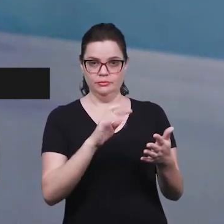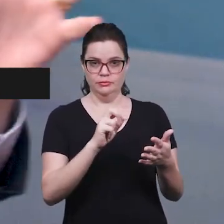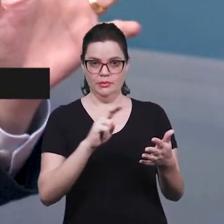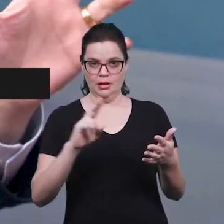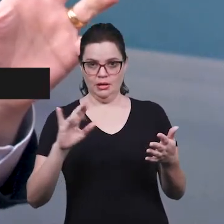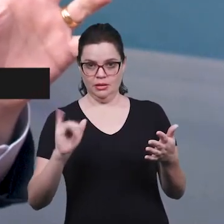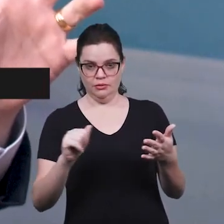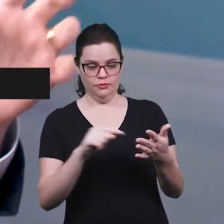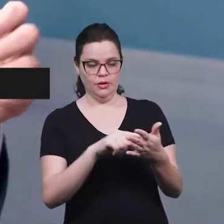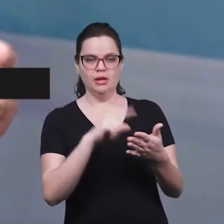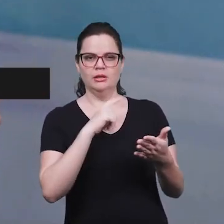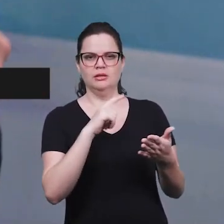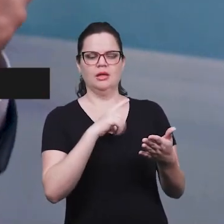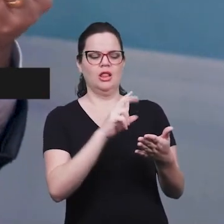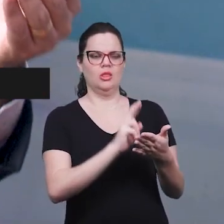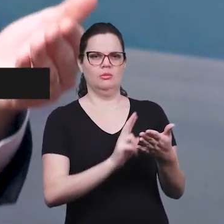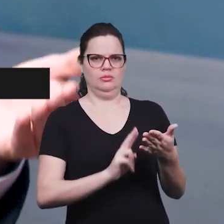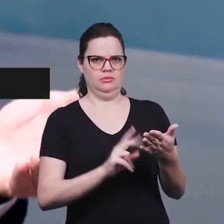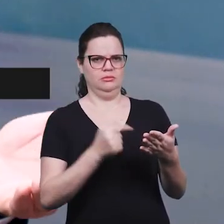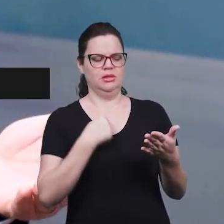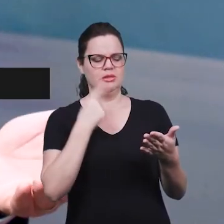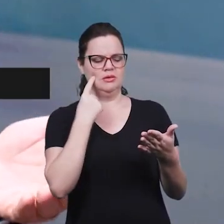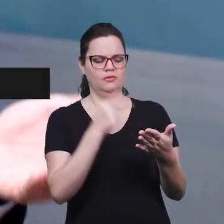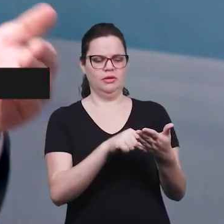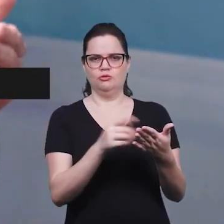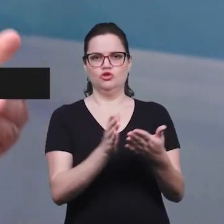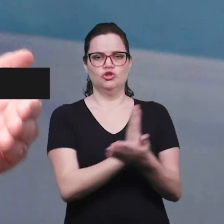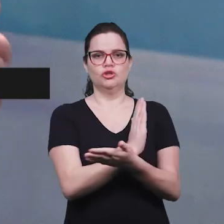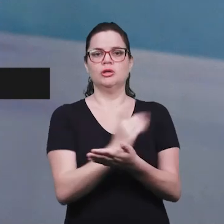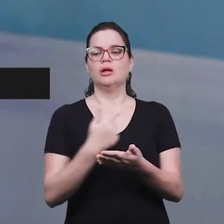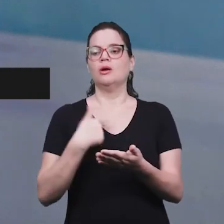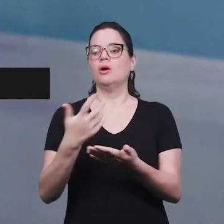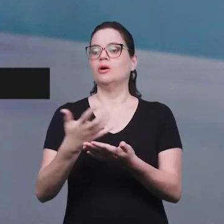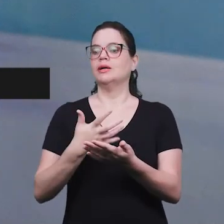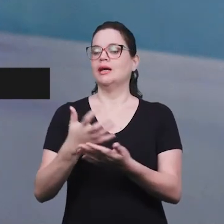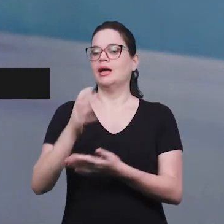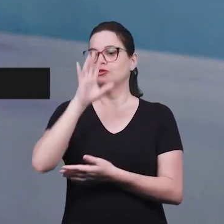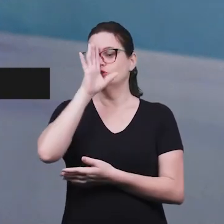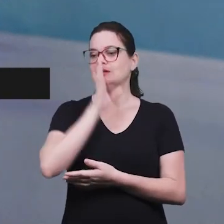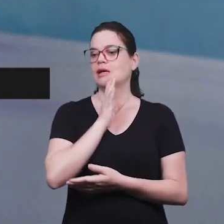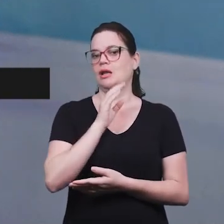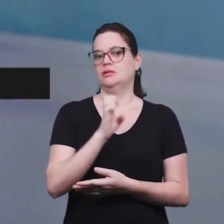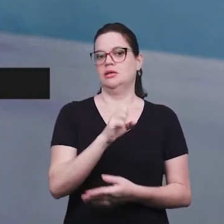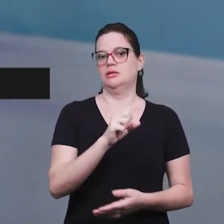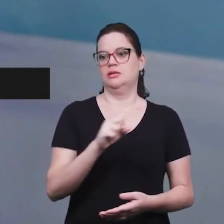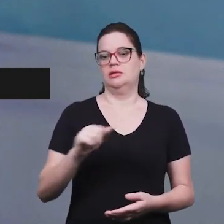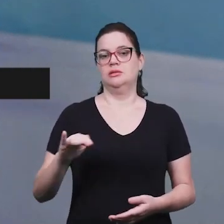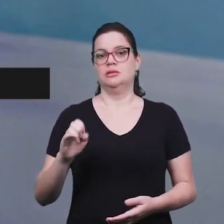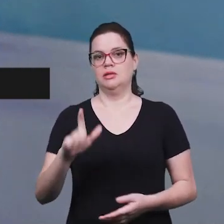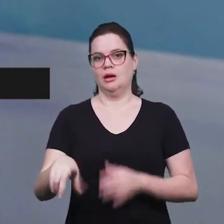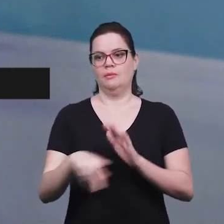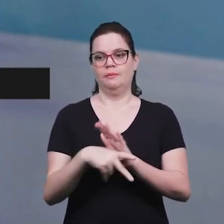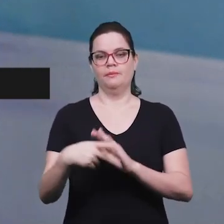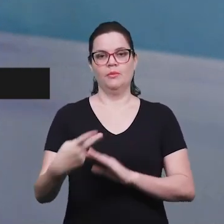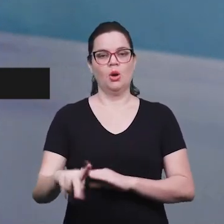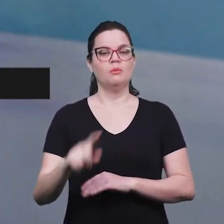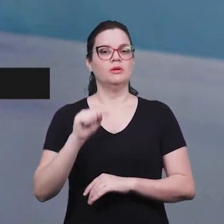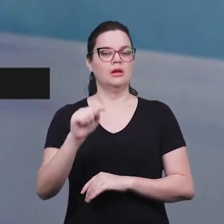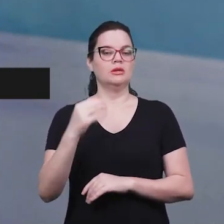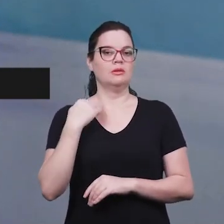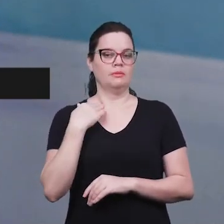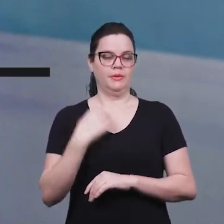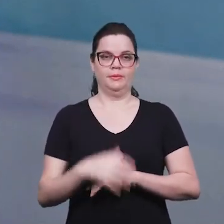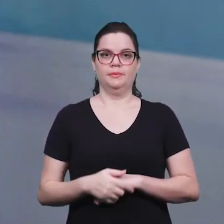com vários nomes e pedir o cadastramento ao pacote de tarifa essencial do Banco Central. Outra dica,